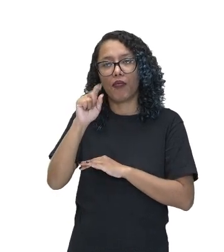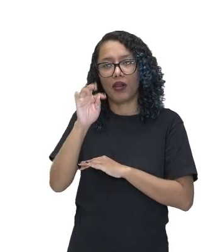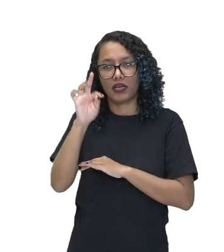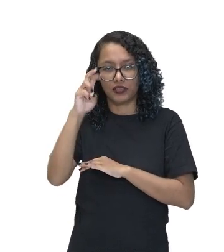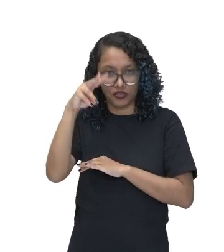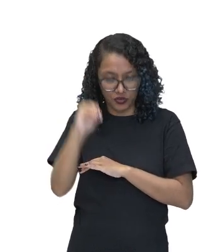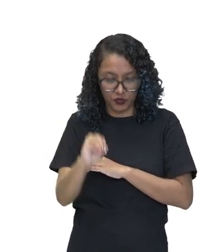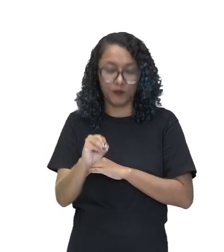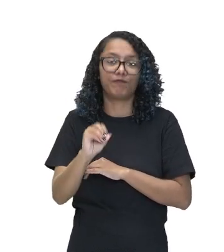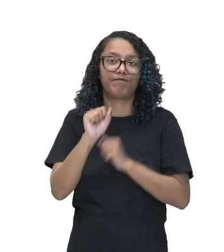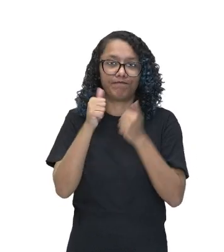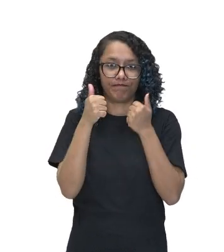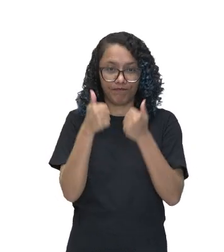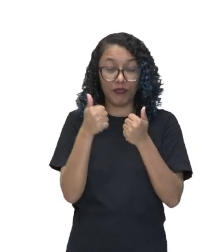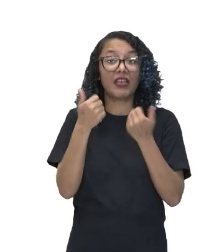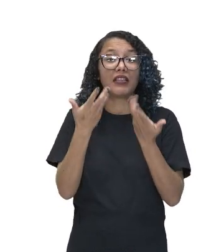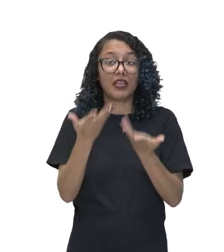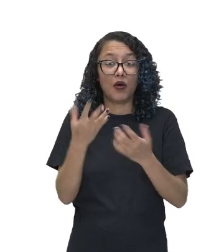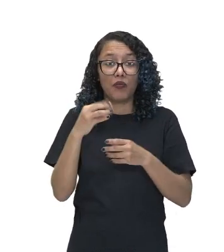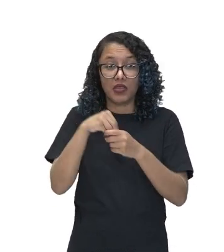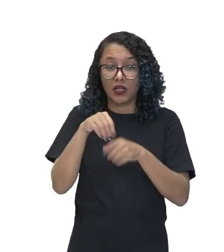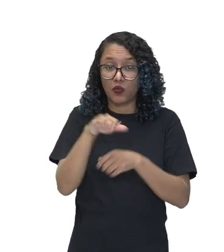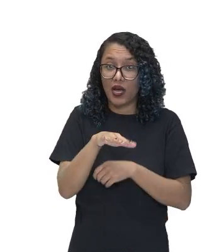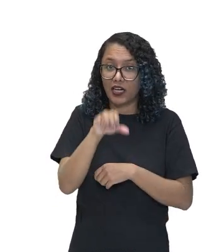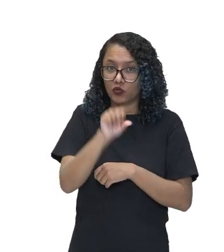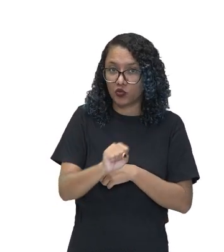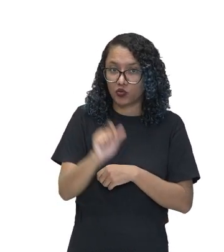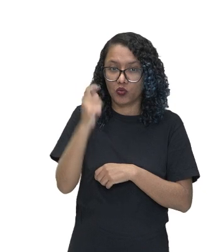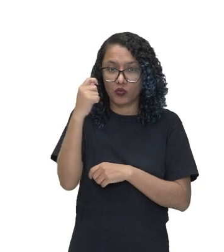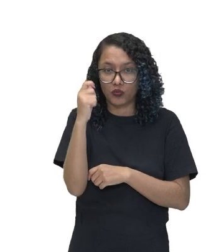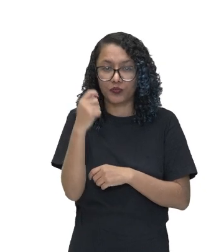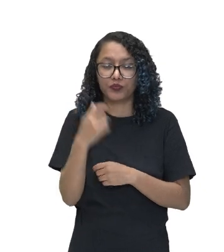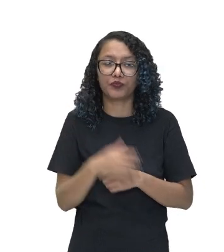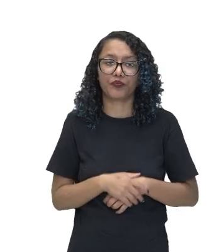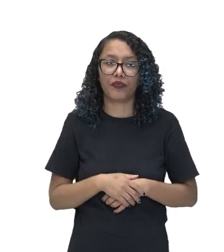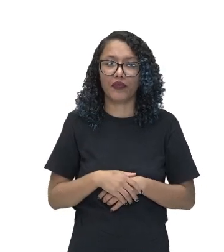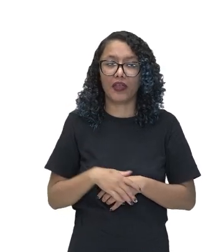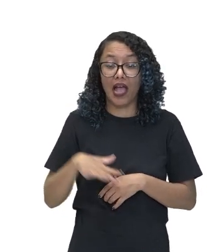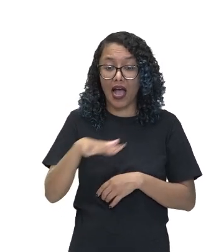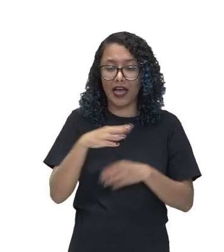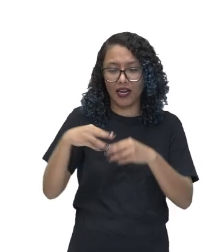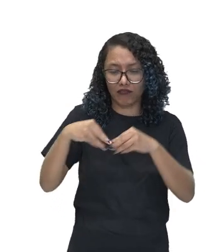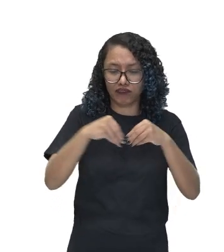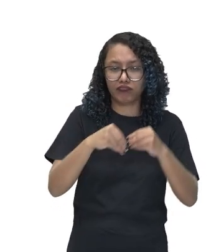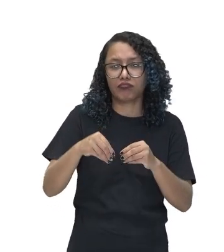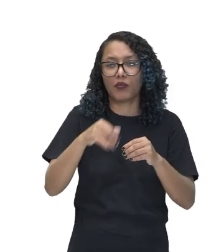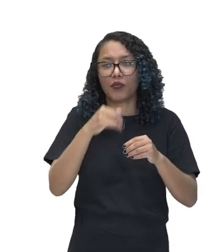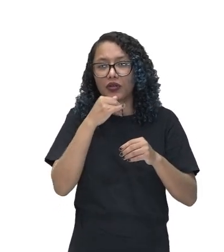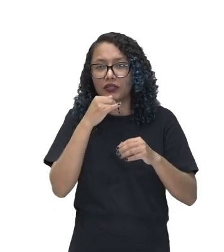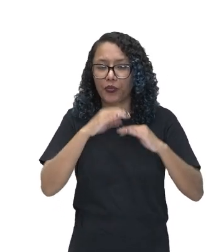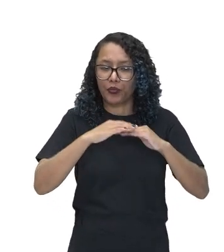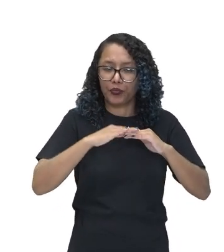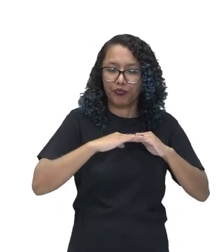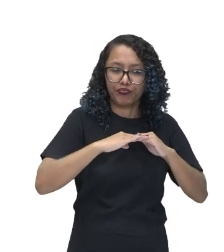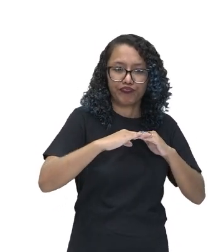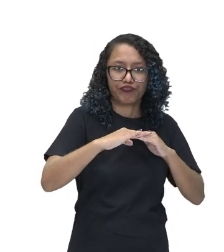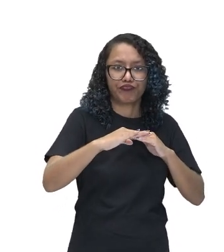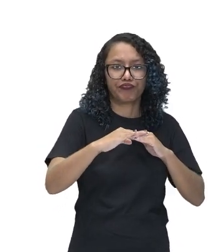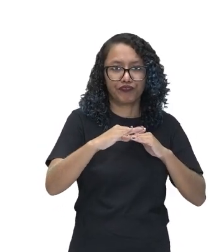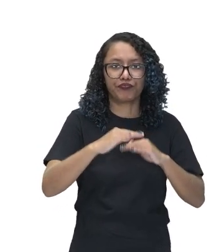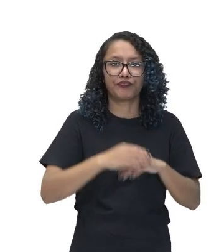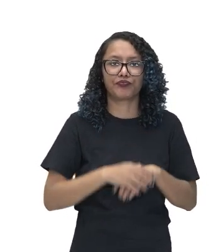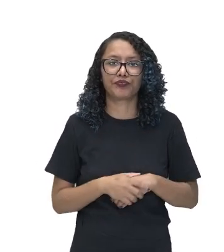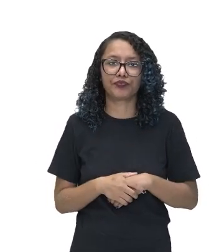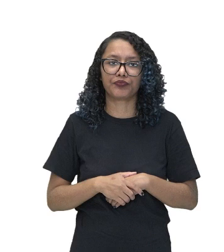da Argentina. Caracteriza-se pelos terrenos planaltos, clima seco e